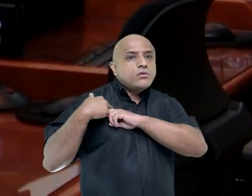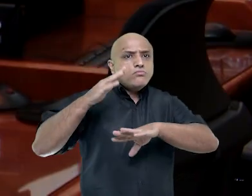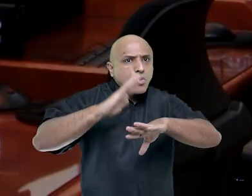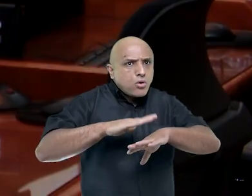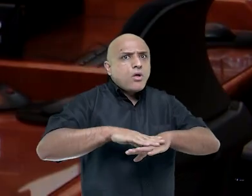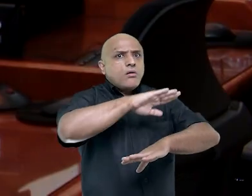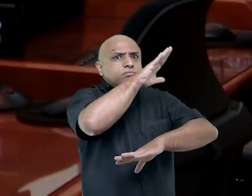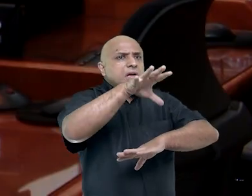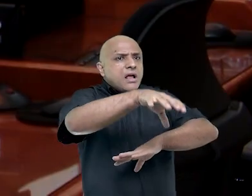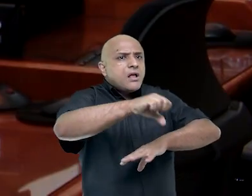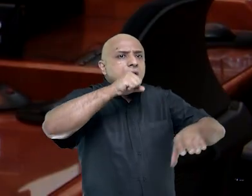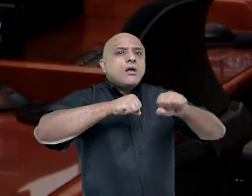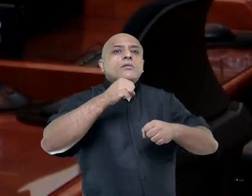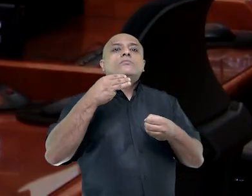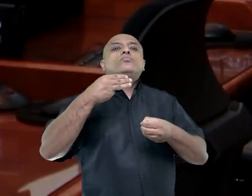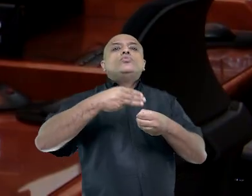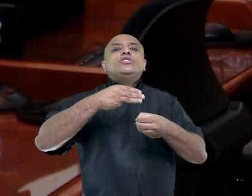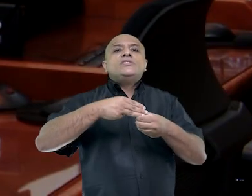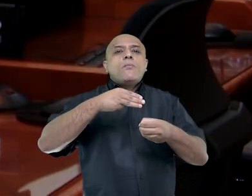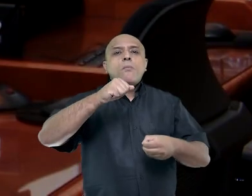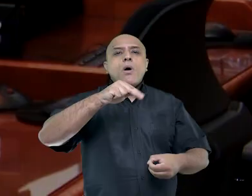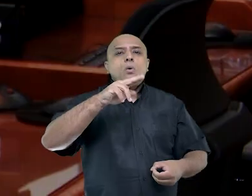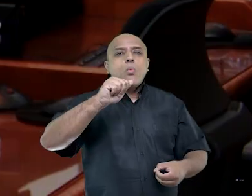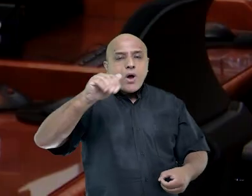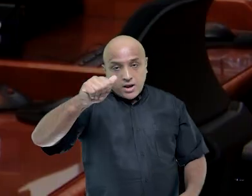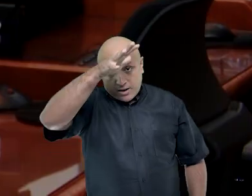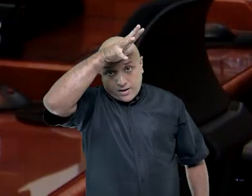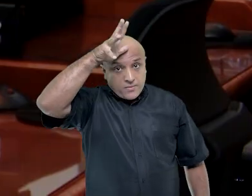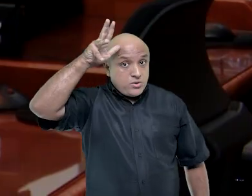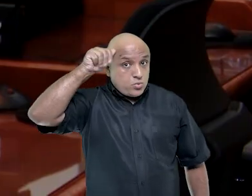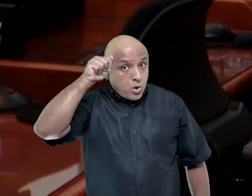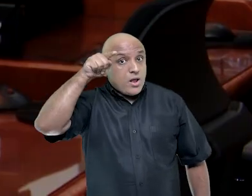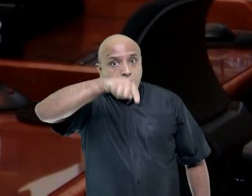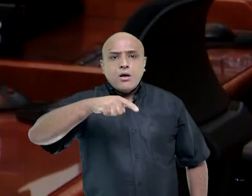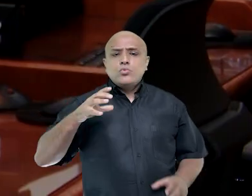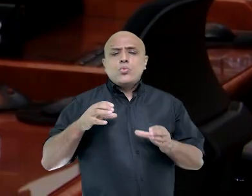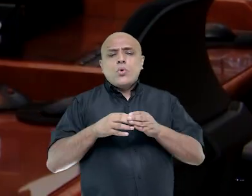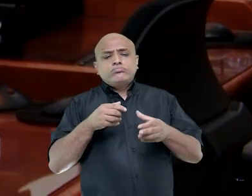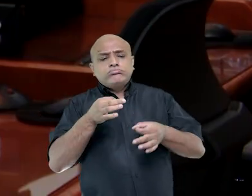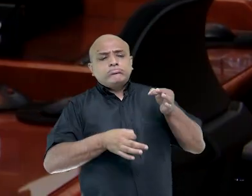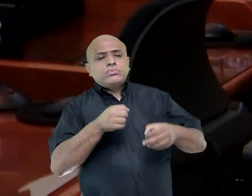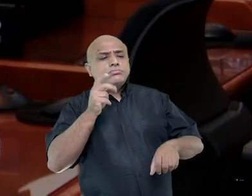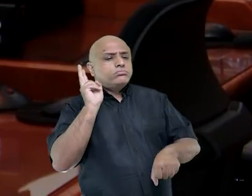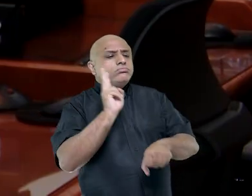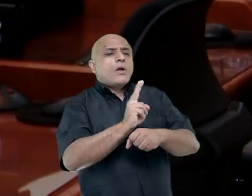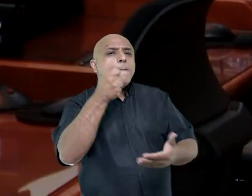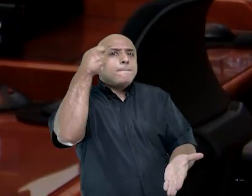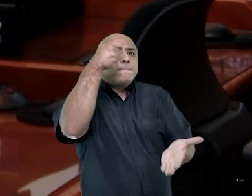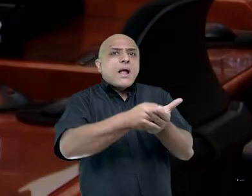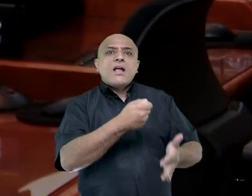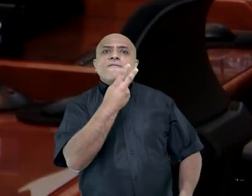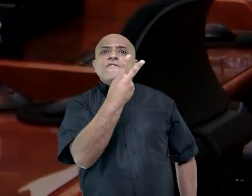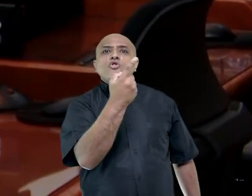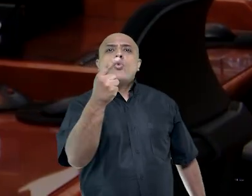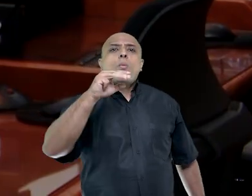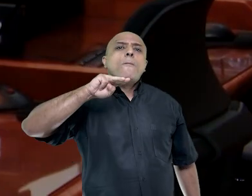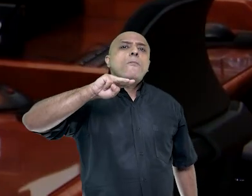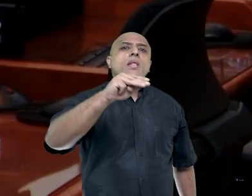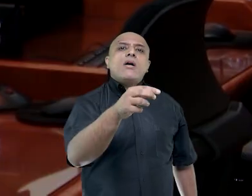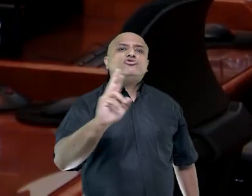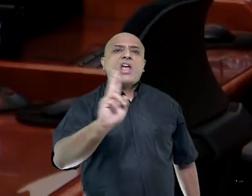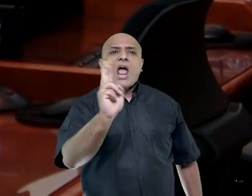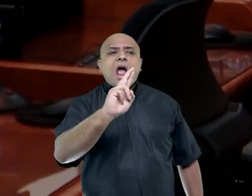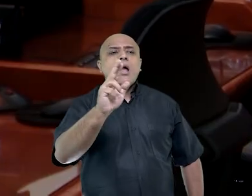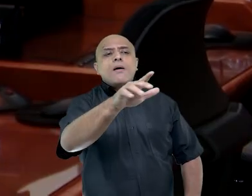no município de Maués, no Amazonas. O colegiado manteve a obrigação de reparar os danos e de pagar R$21 milhões